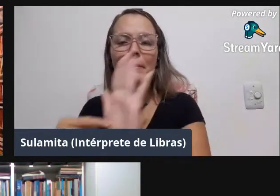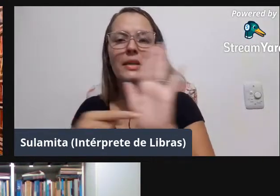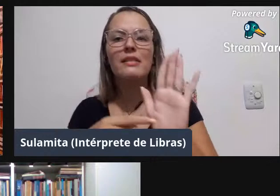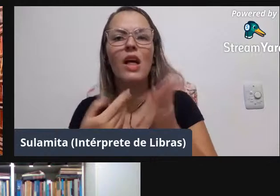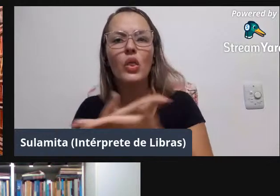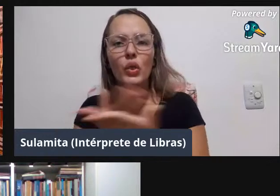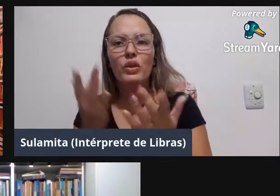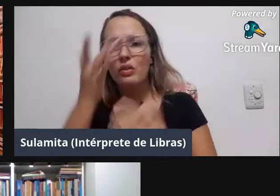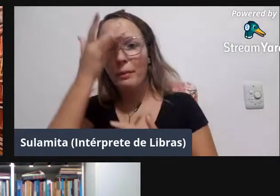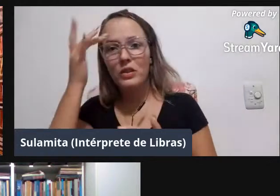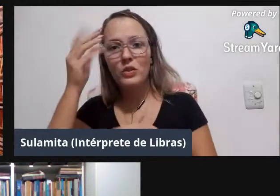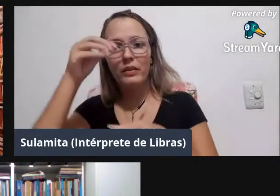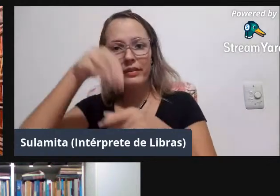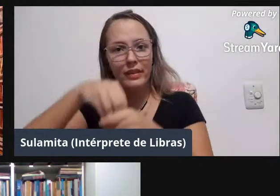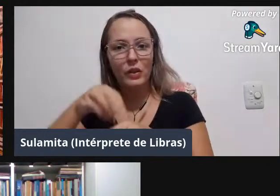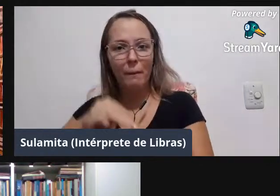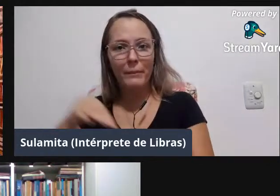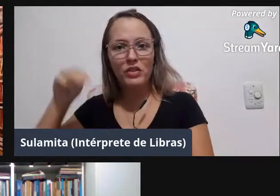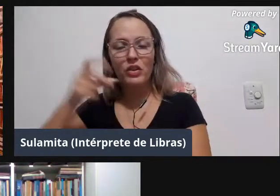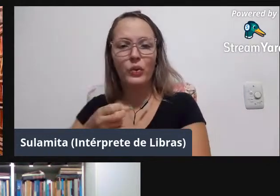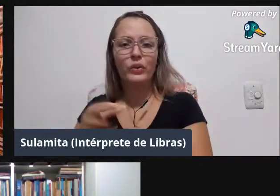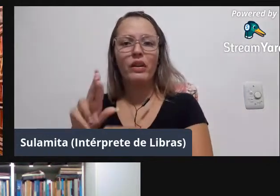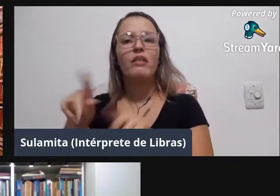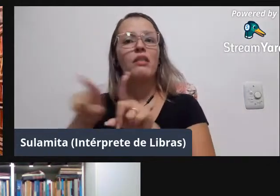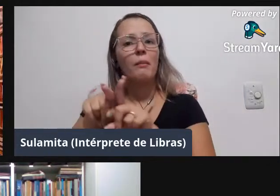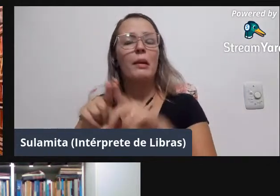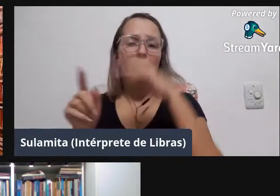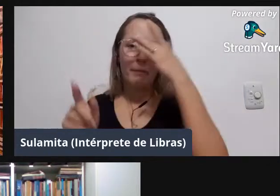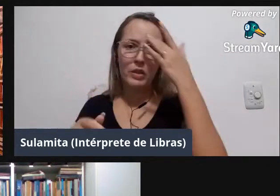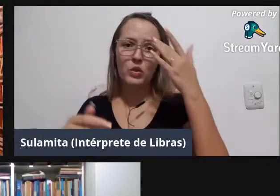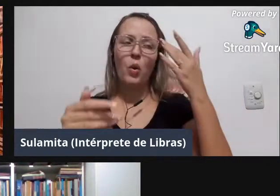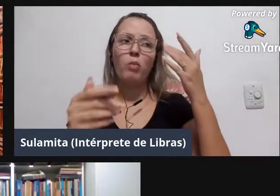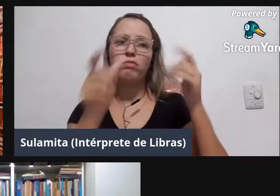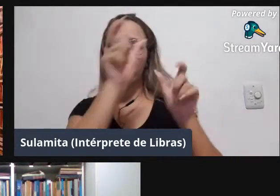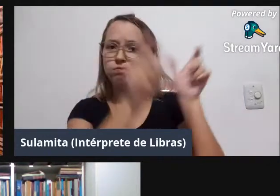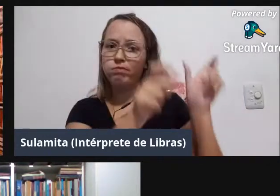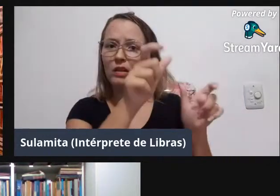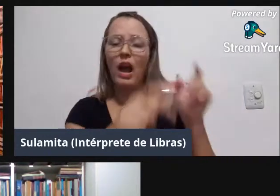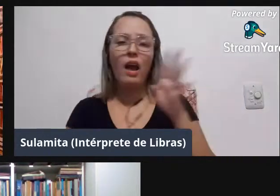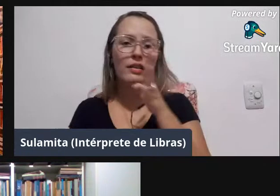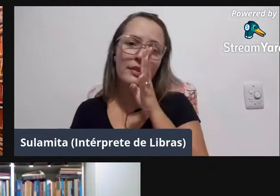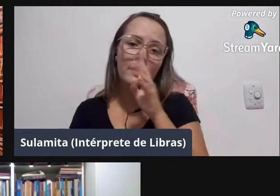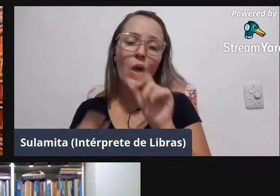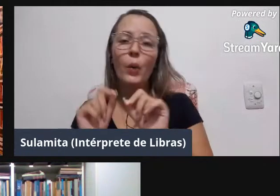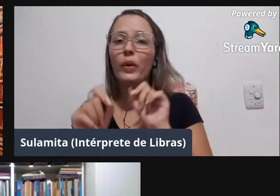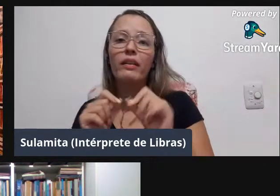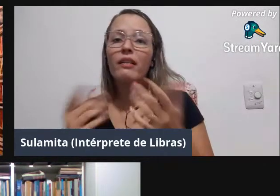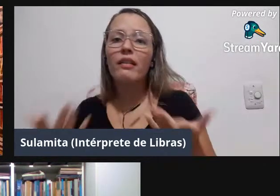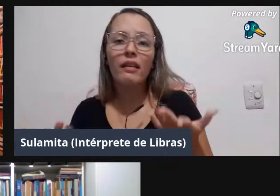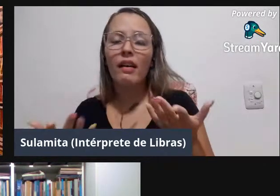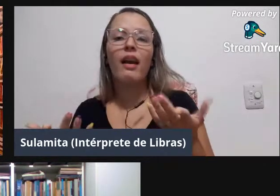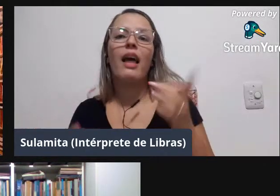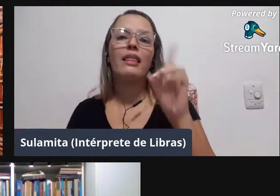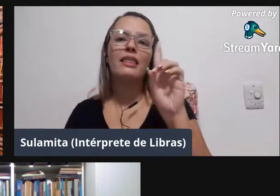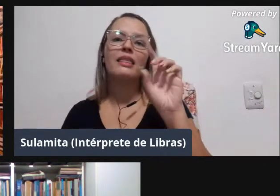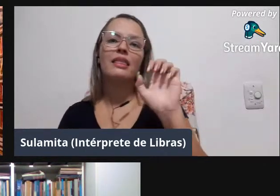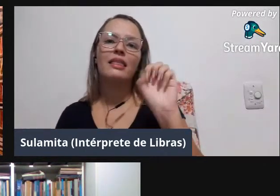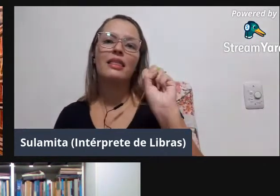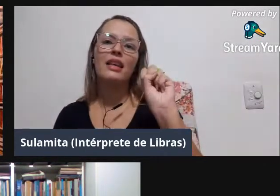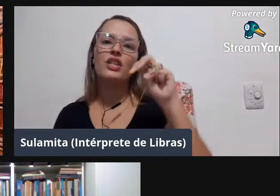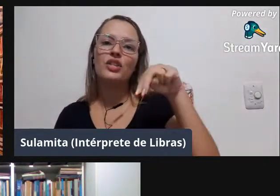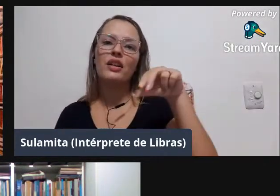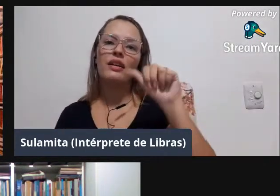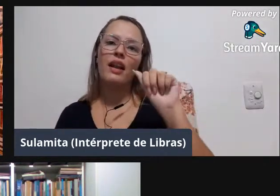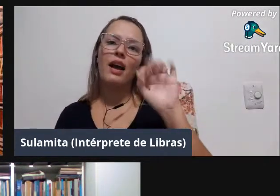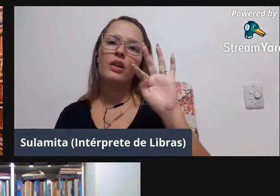os mestrandos e doutorandos e os convidados e convidadas, né, relacionados a essa necessária, sobretudo, desnaturalização, ao pensarmos,